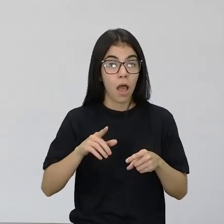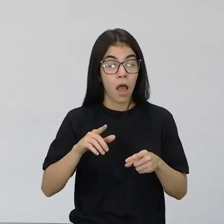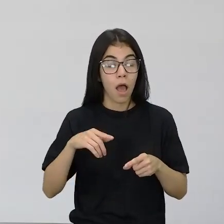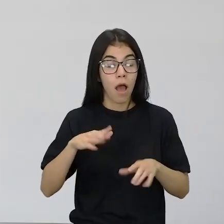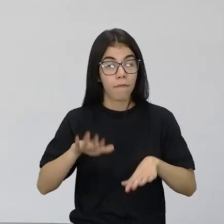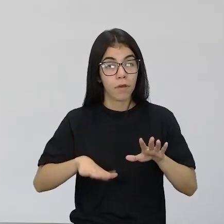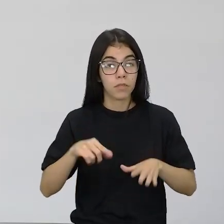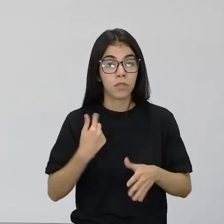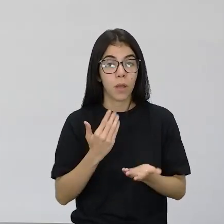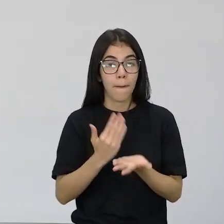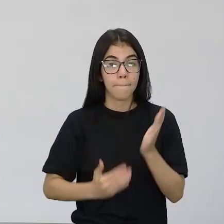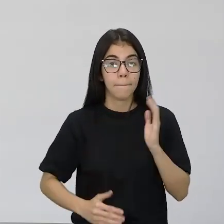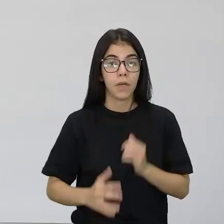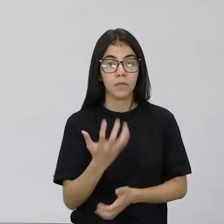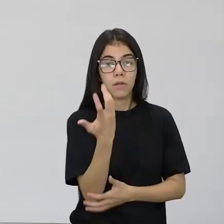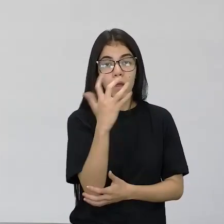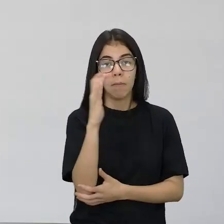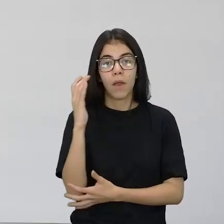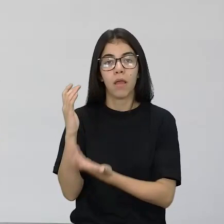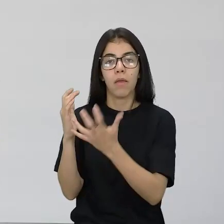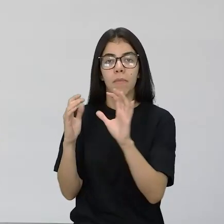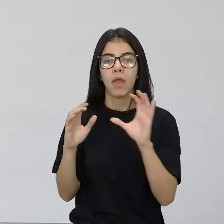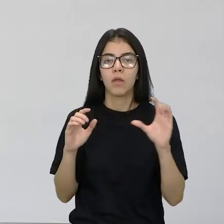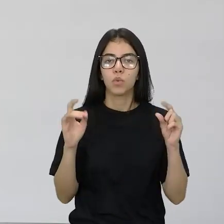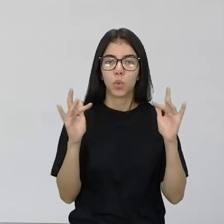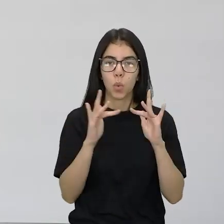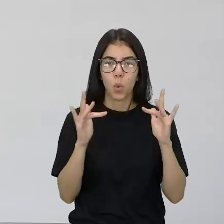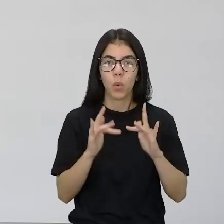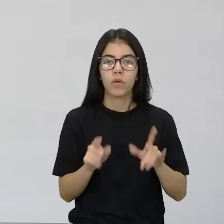até deixamos de entender a importância do meio